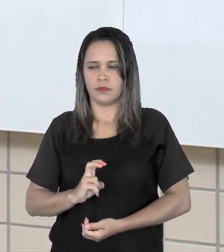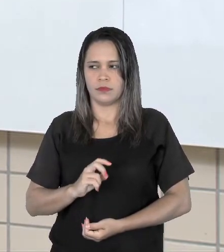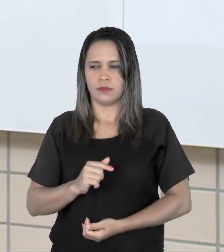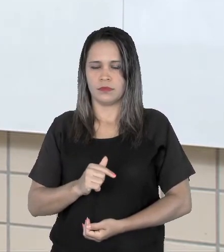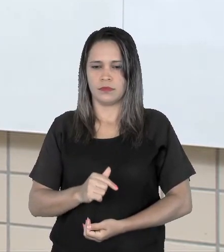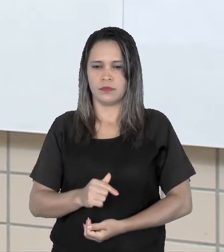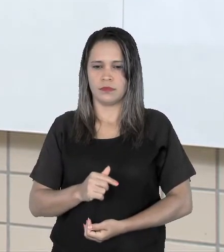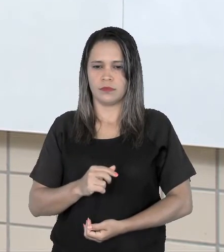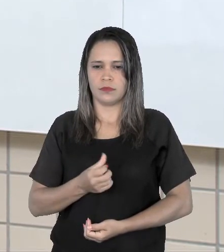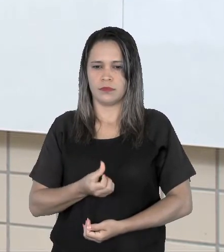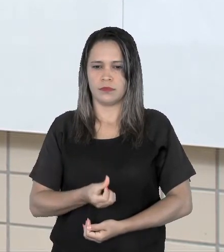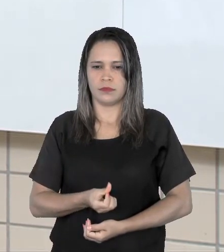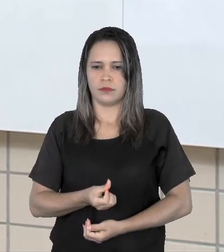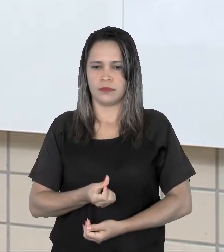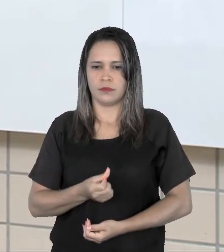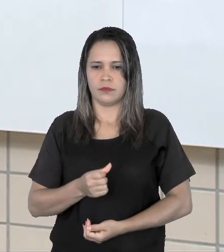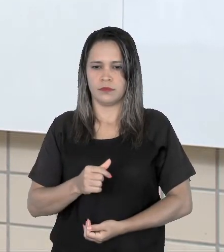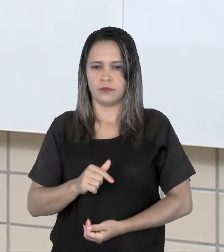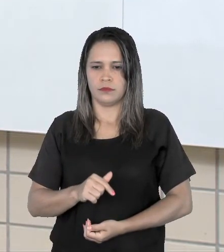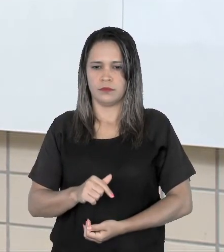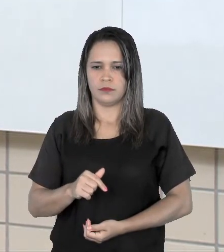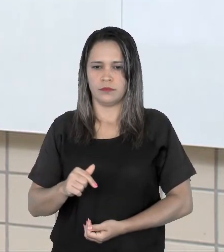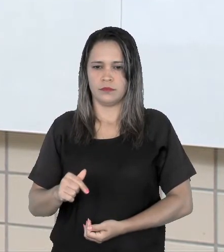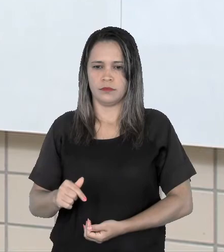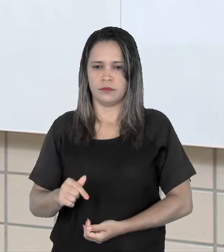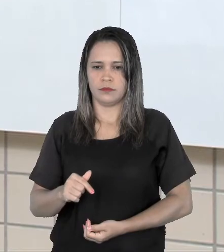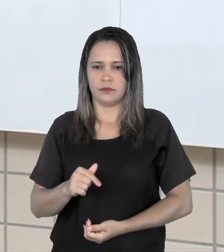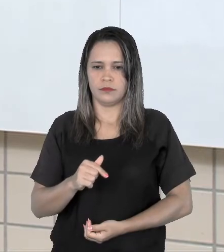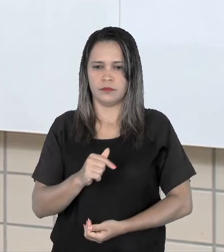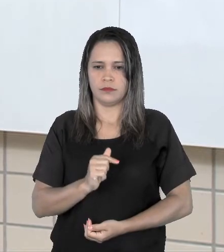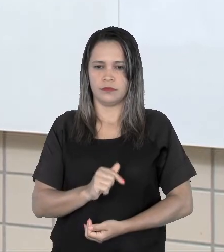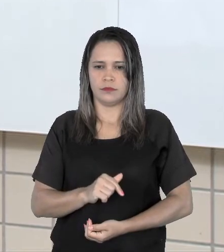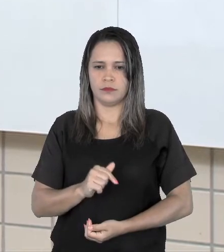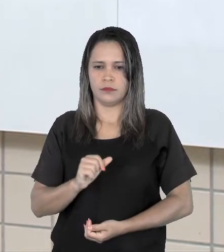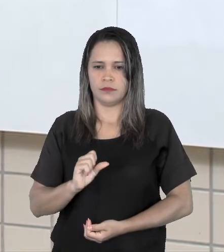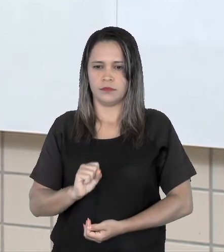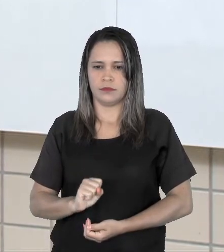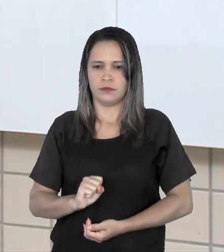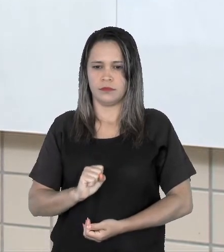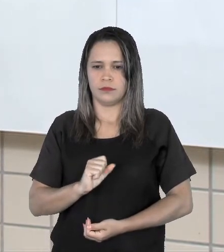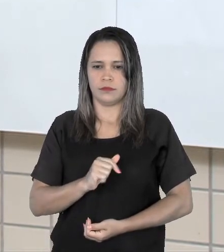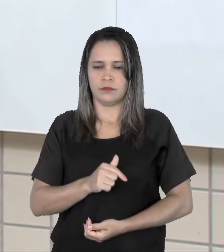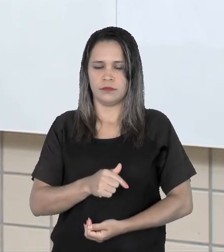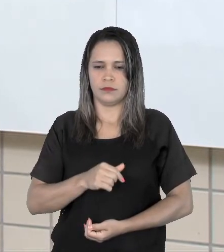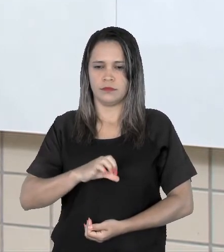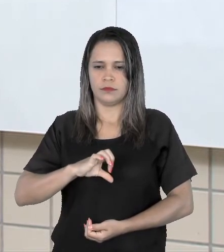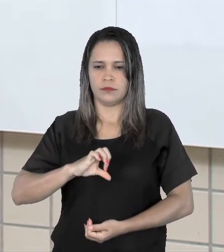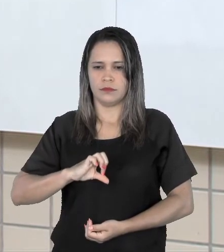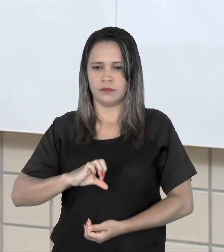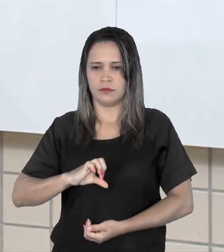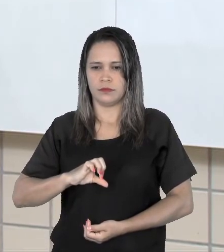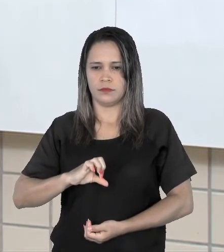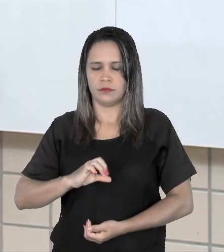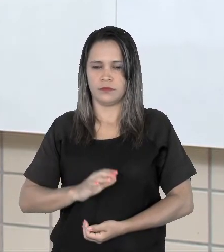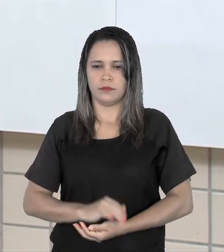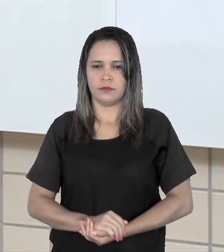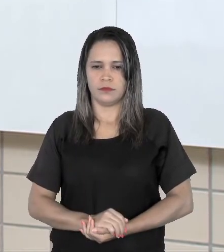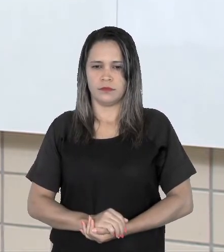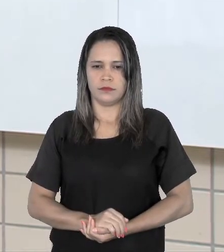75, 76, 77, 78 e